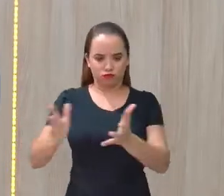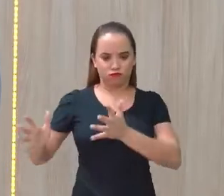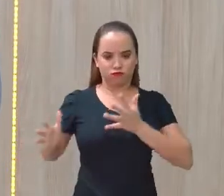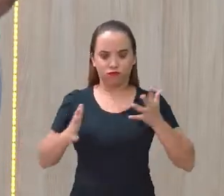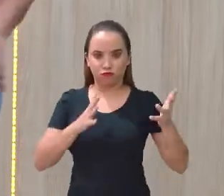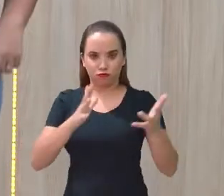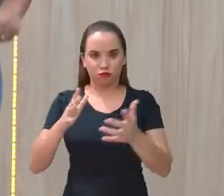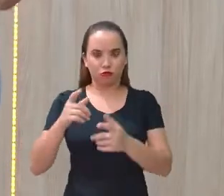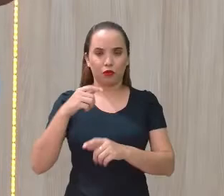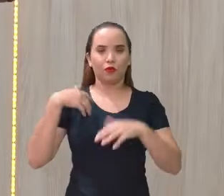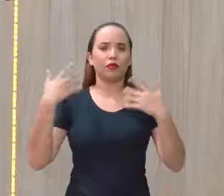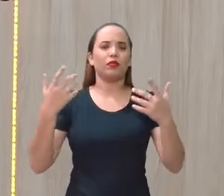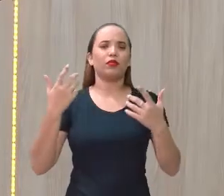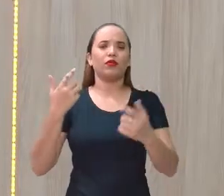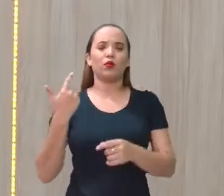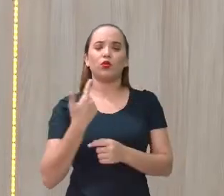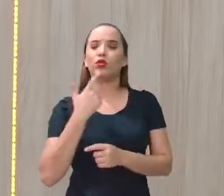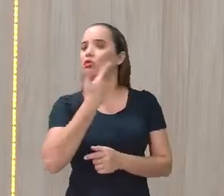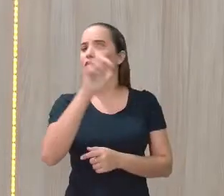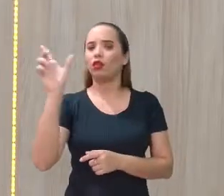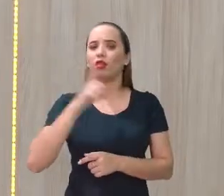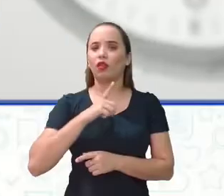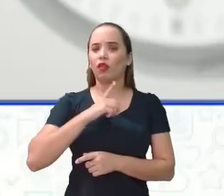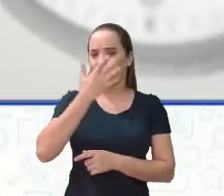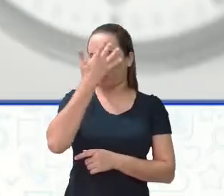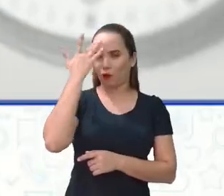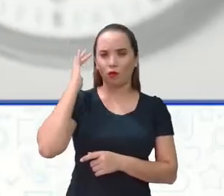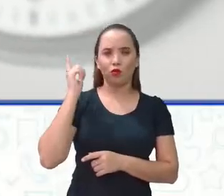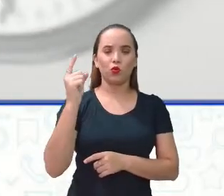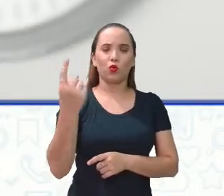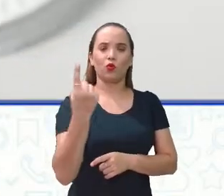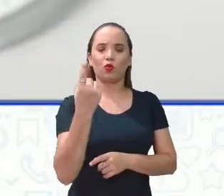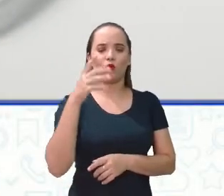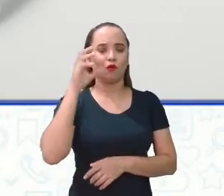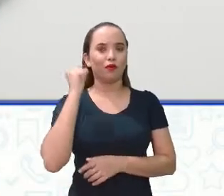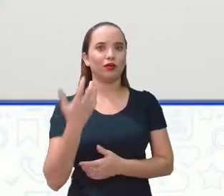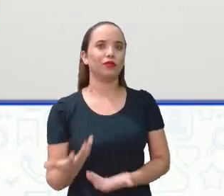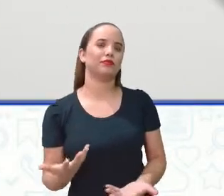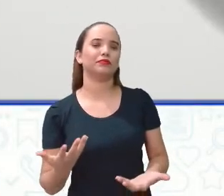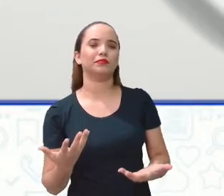aí, pensa, foco na tela e pensa aí.